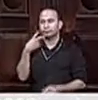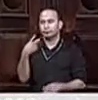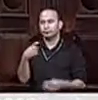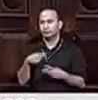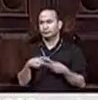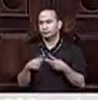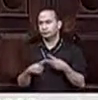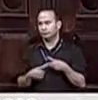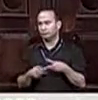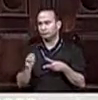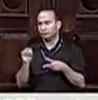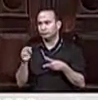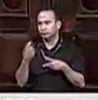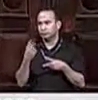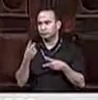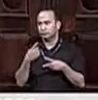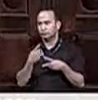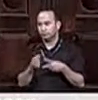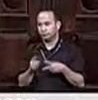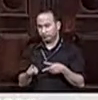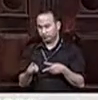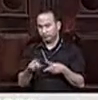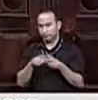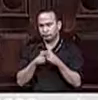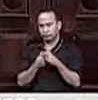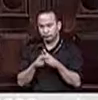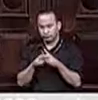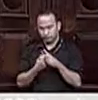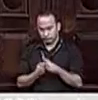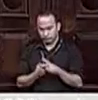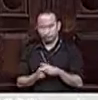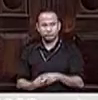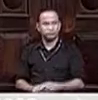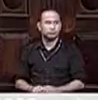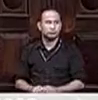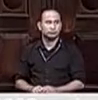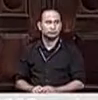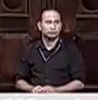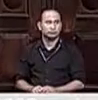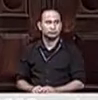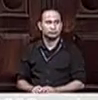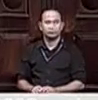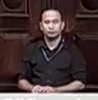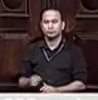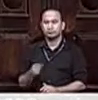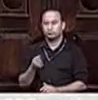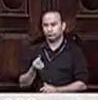hipóteses. Ou você vai corrigir a despesa primária